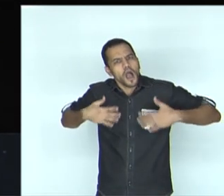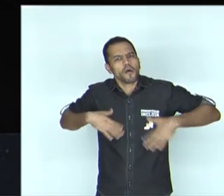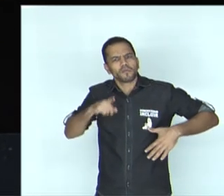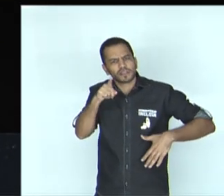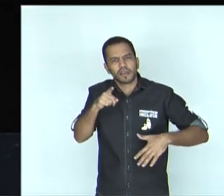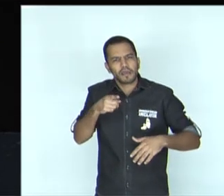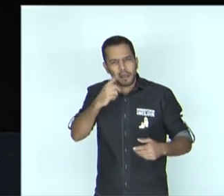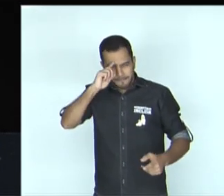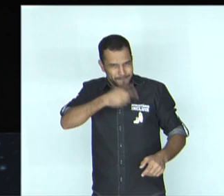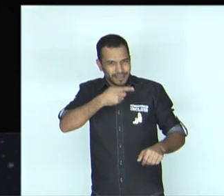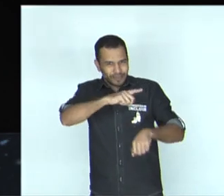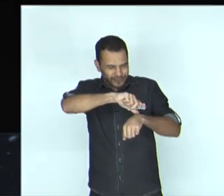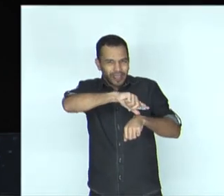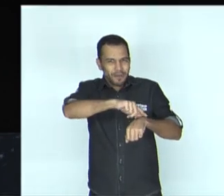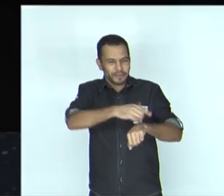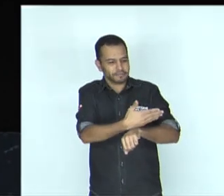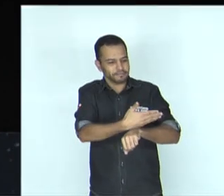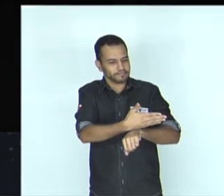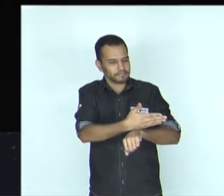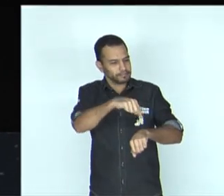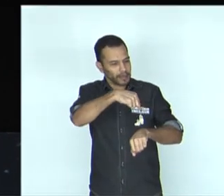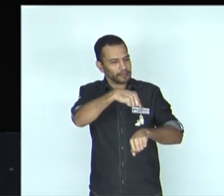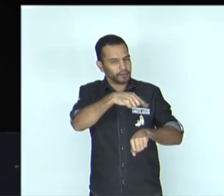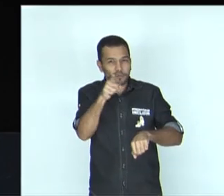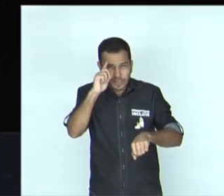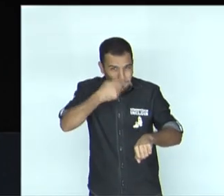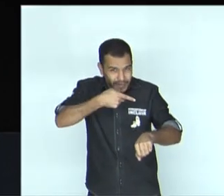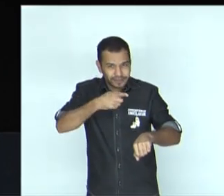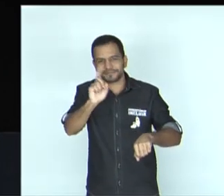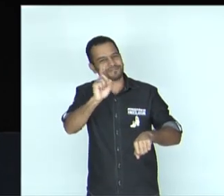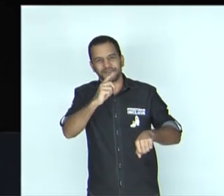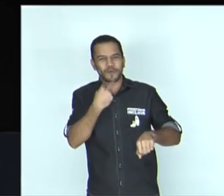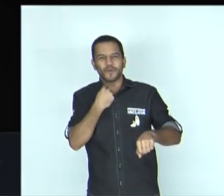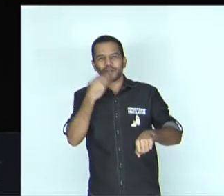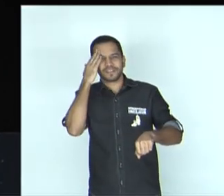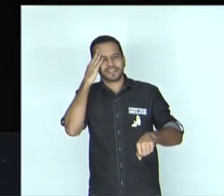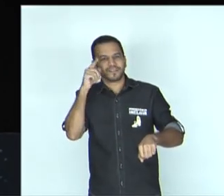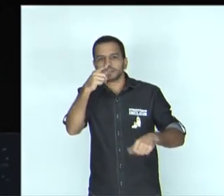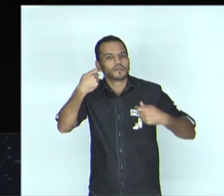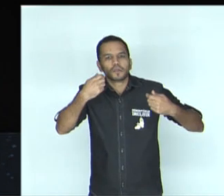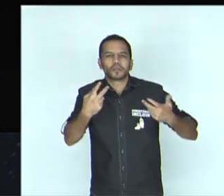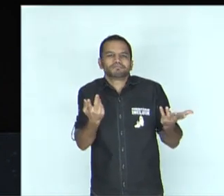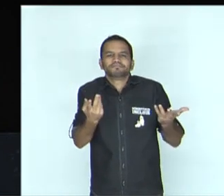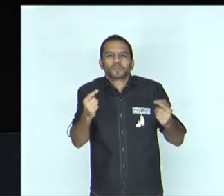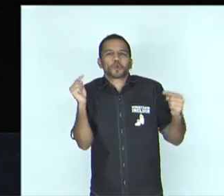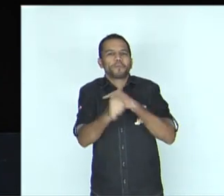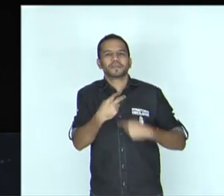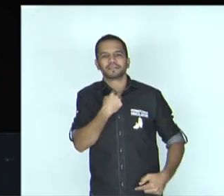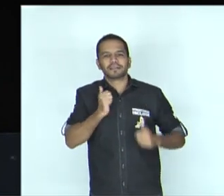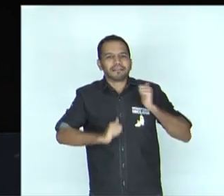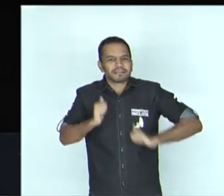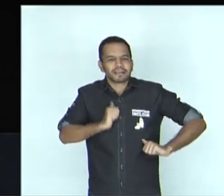tempo. Ansiedade para conseguir as coisas do mundo aumentará o tempo disponível no dia. É isso que a Bíblia